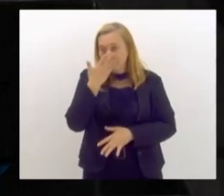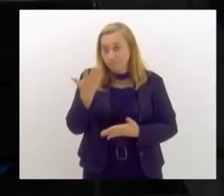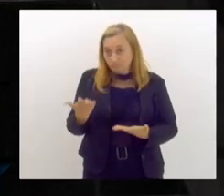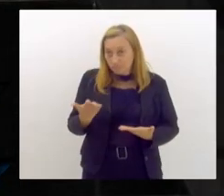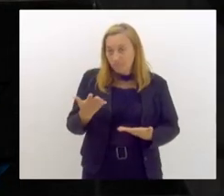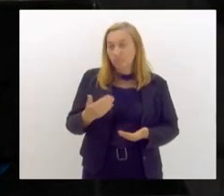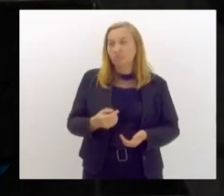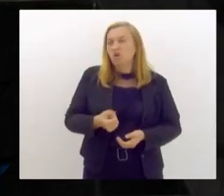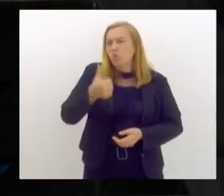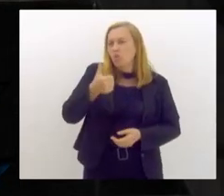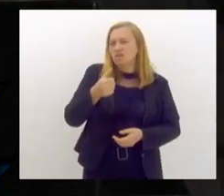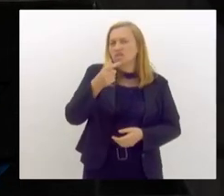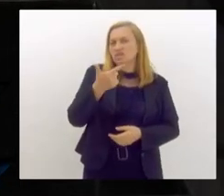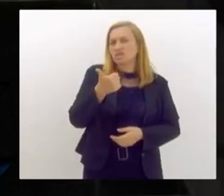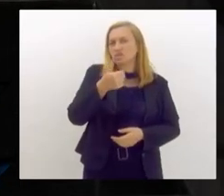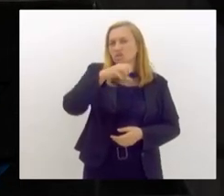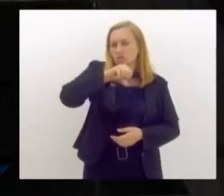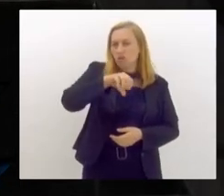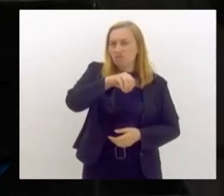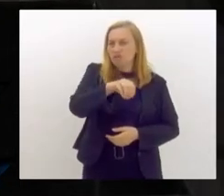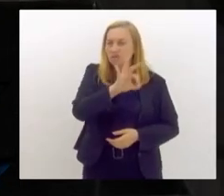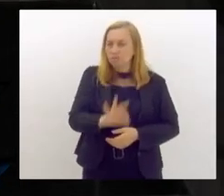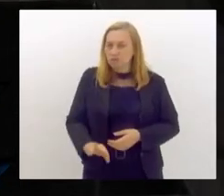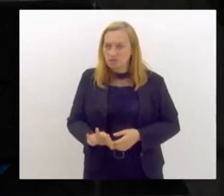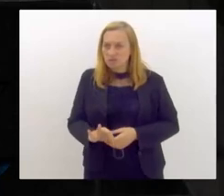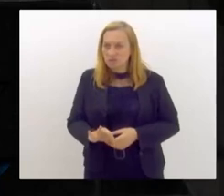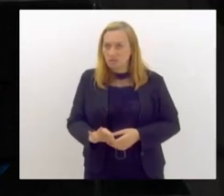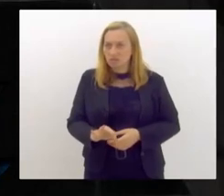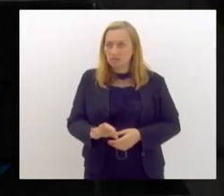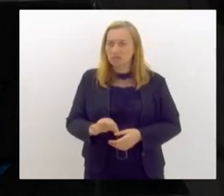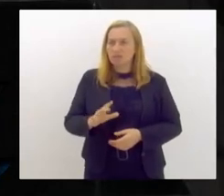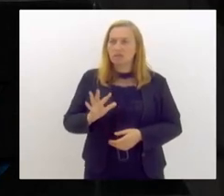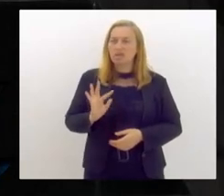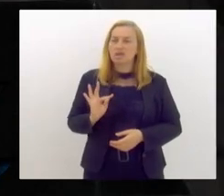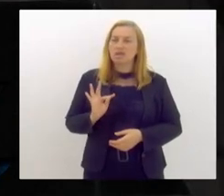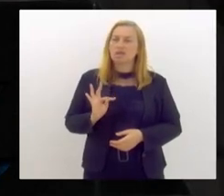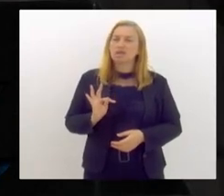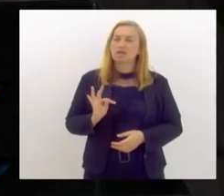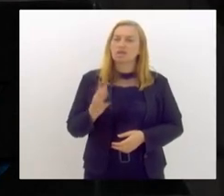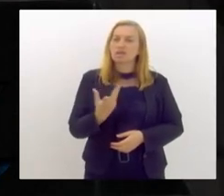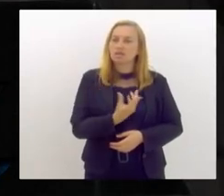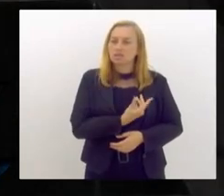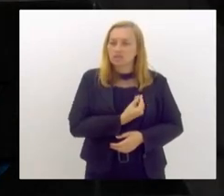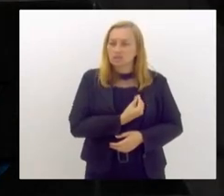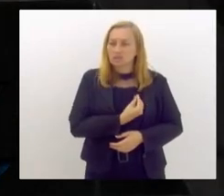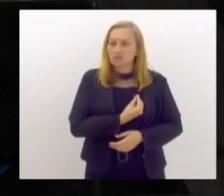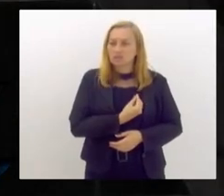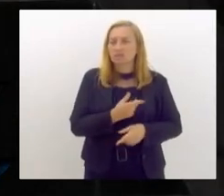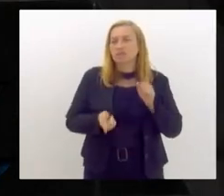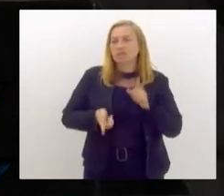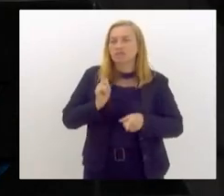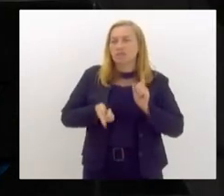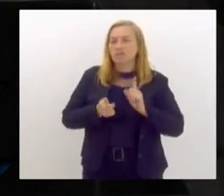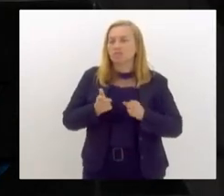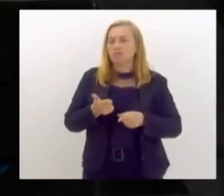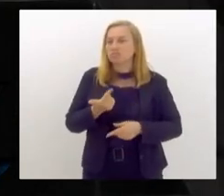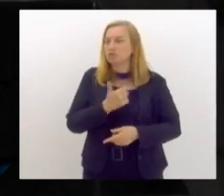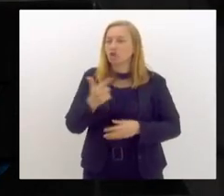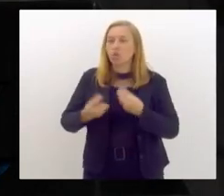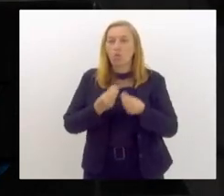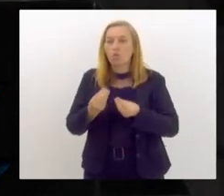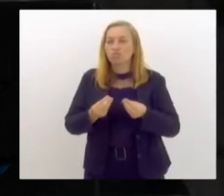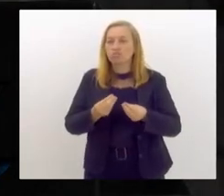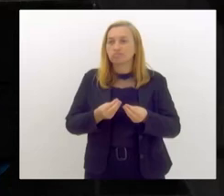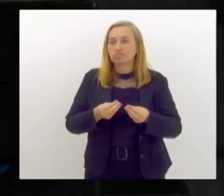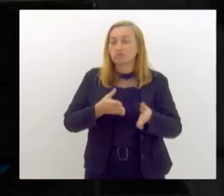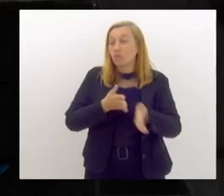de quase 90% do total da população que se declara transexual e travesti, porque não acessam o mercado de trabalho formal,